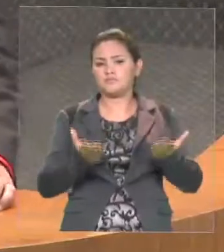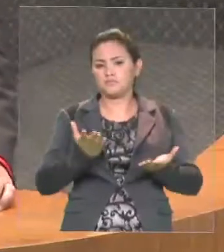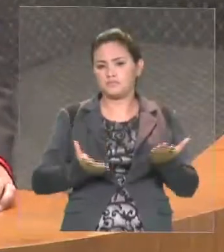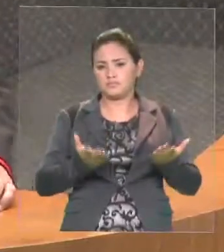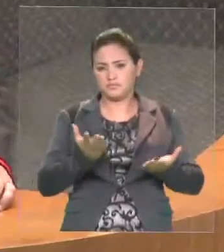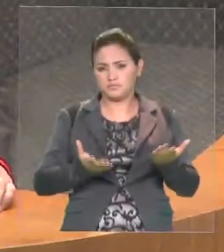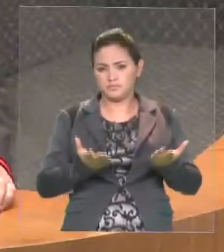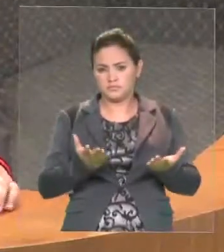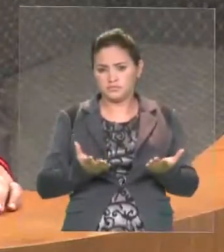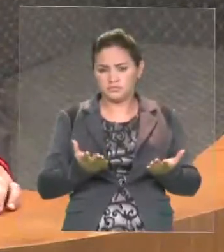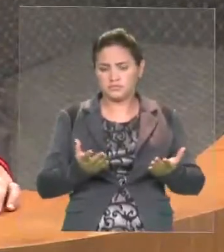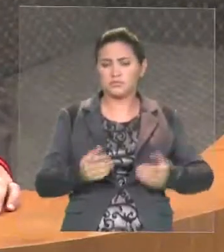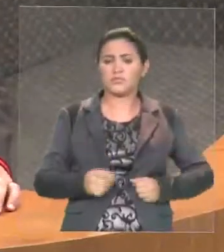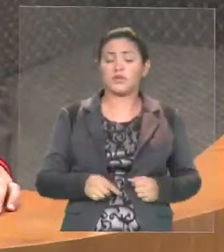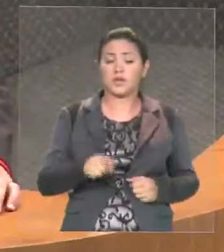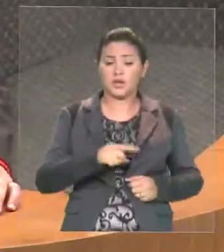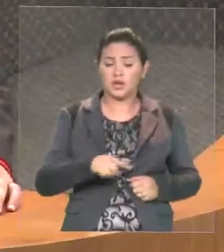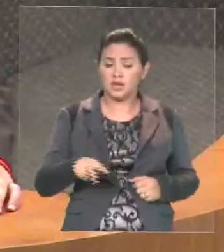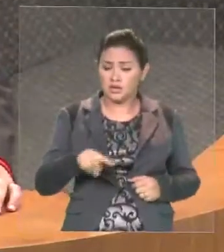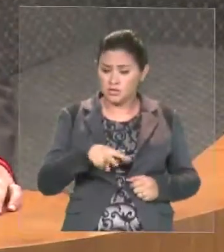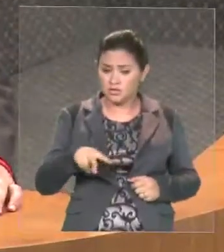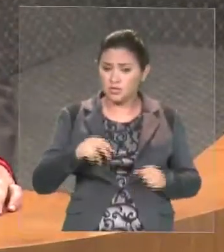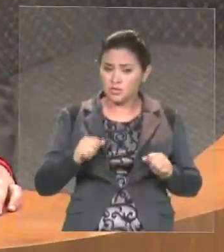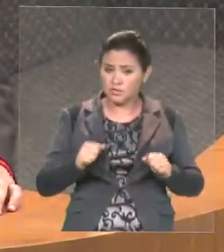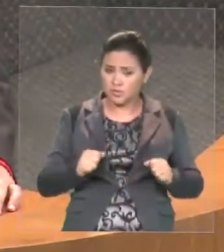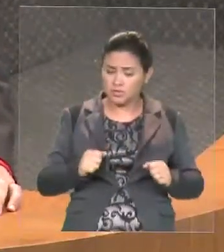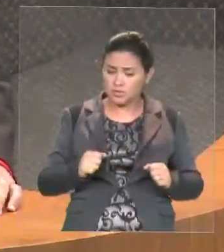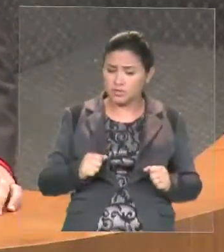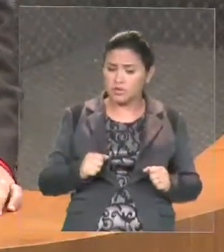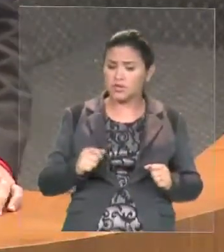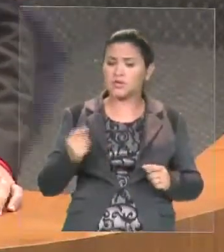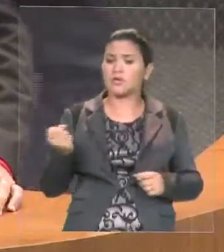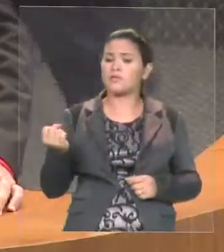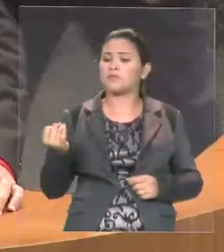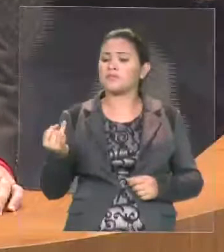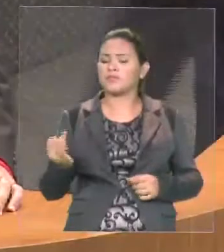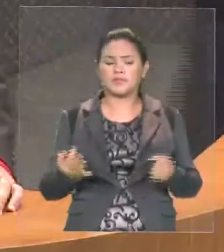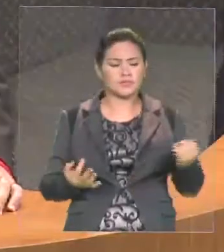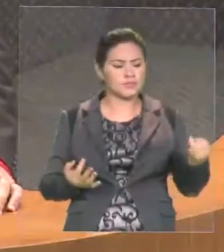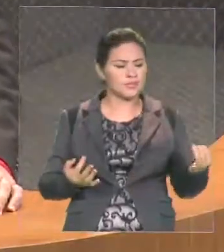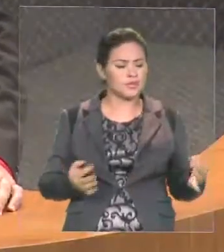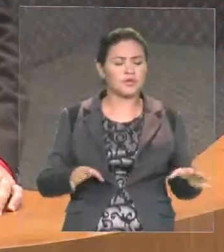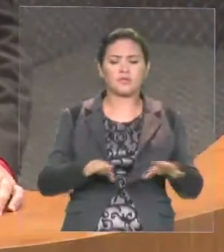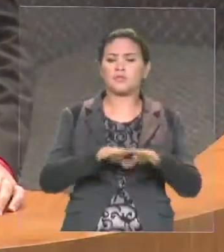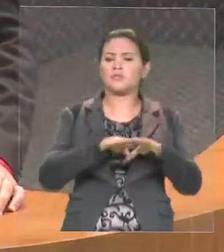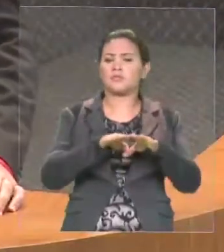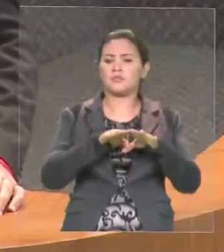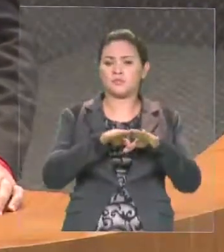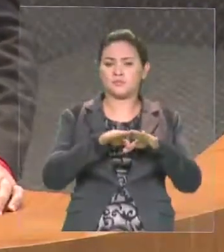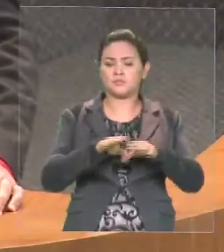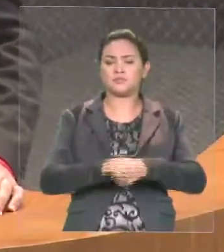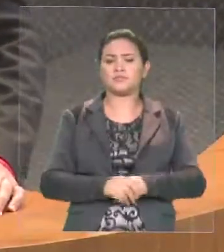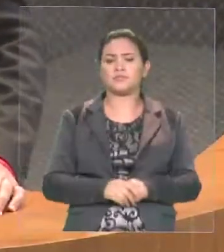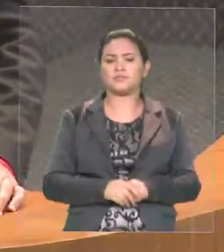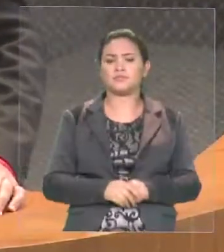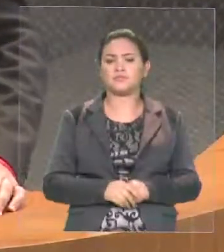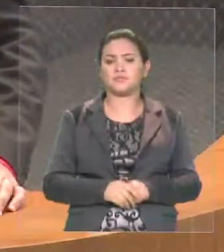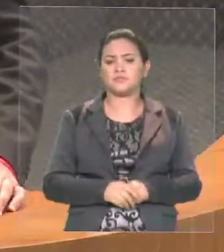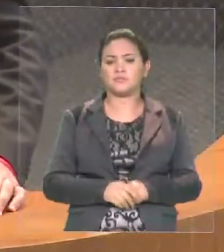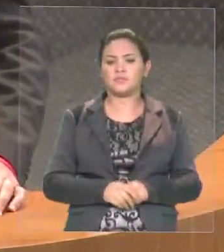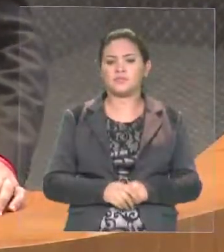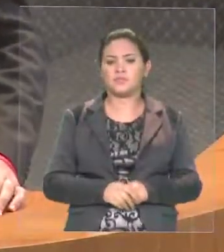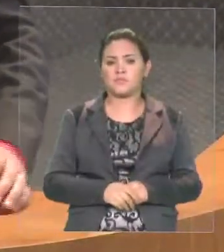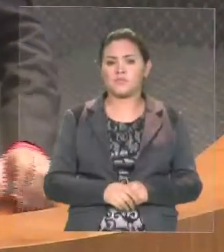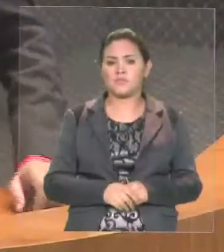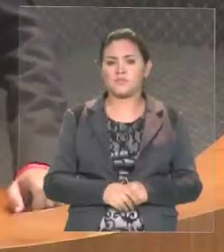uma competitividade justa. Eu quero também dizer, de uma fala que ouvi nesses últimos dias,